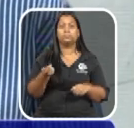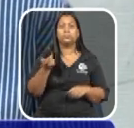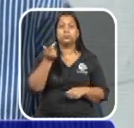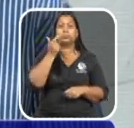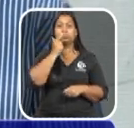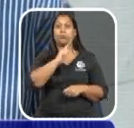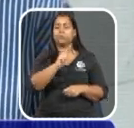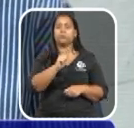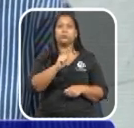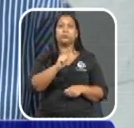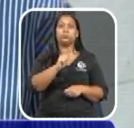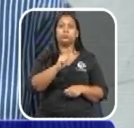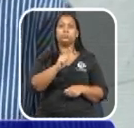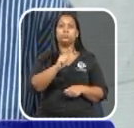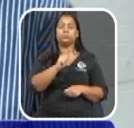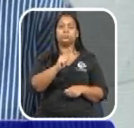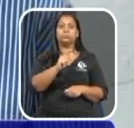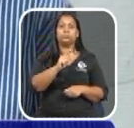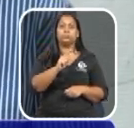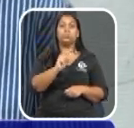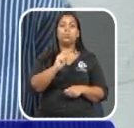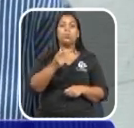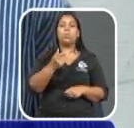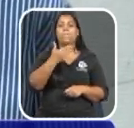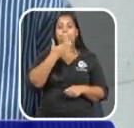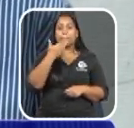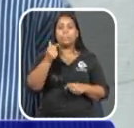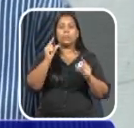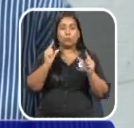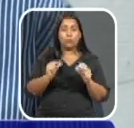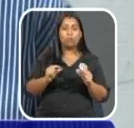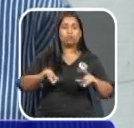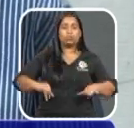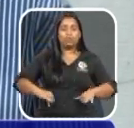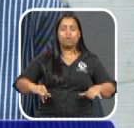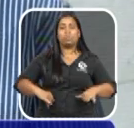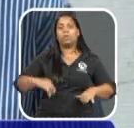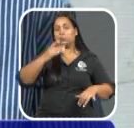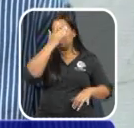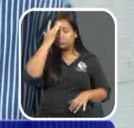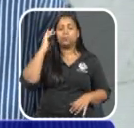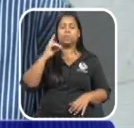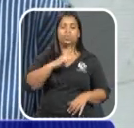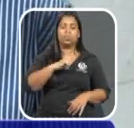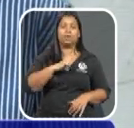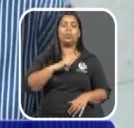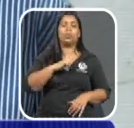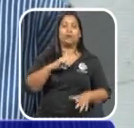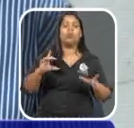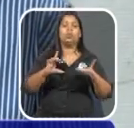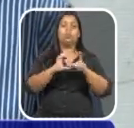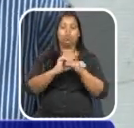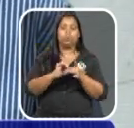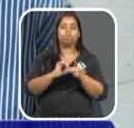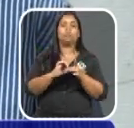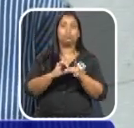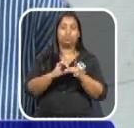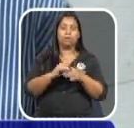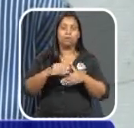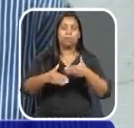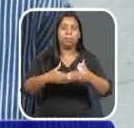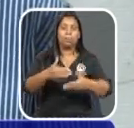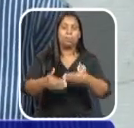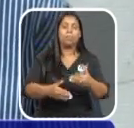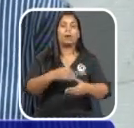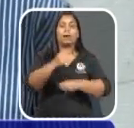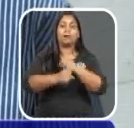adquirir ao máximo, ou pelo menos atenuar o sofrimento que a população riopretense passa dentro desse consectário,